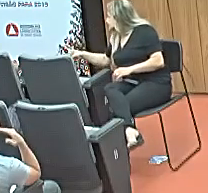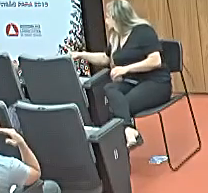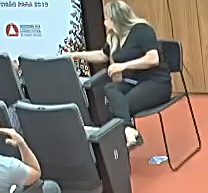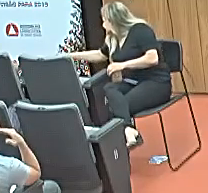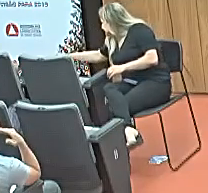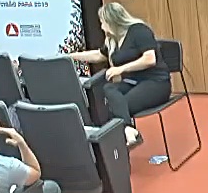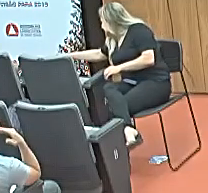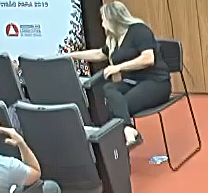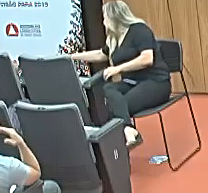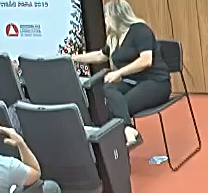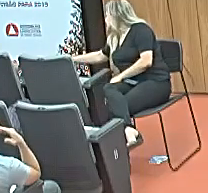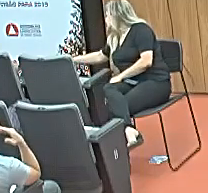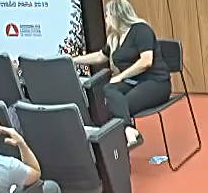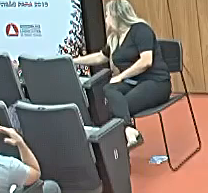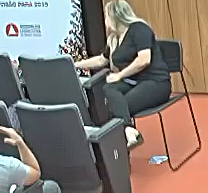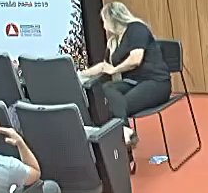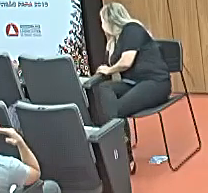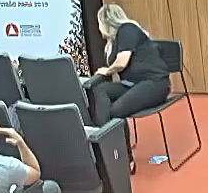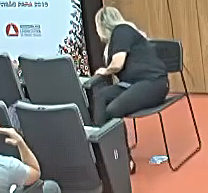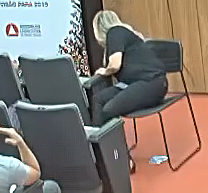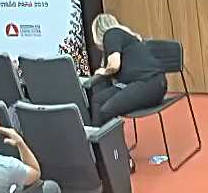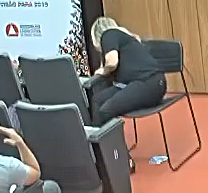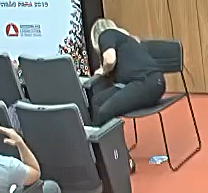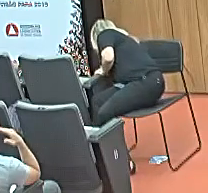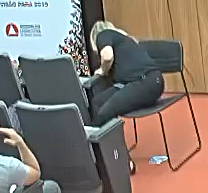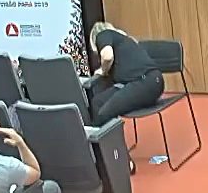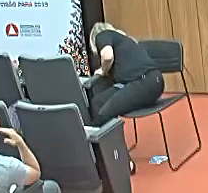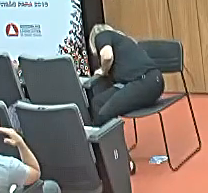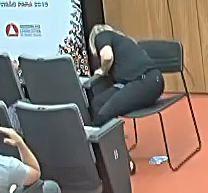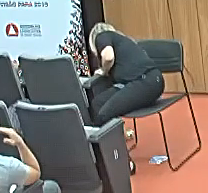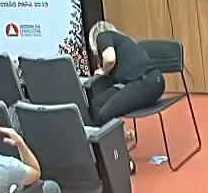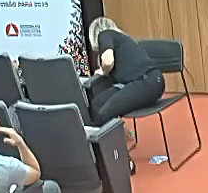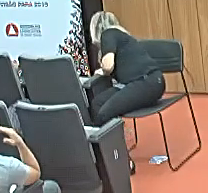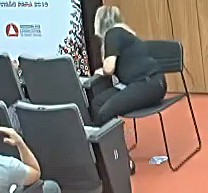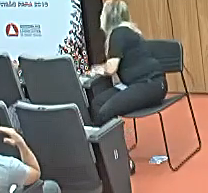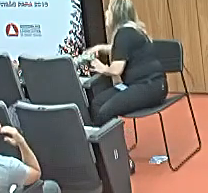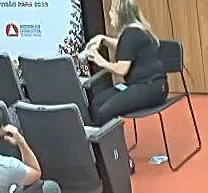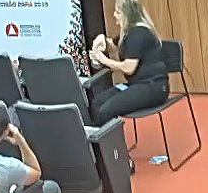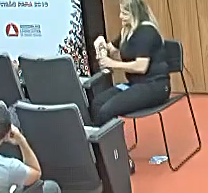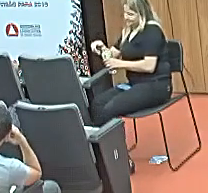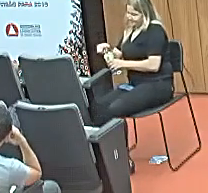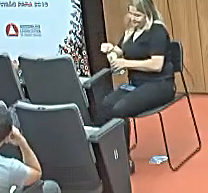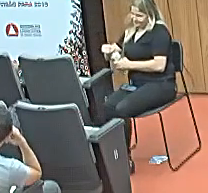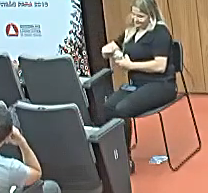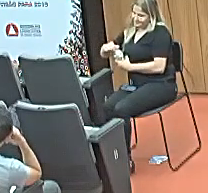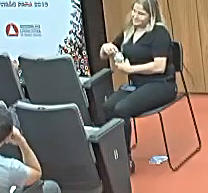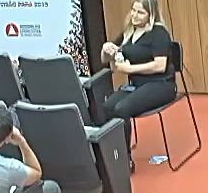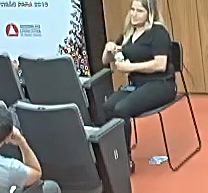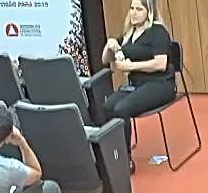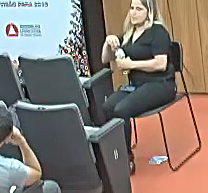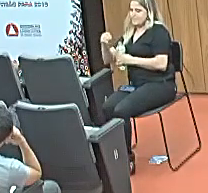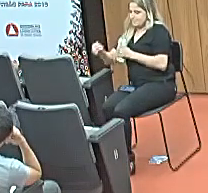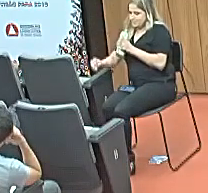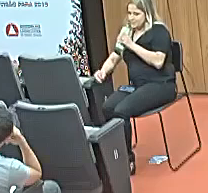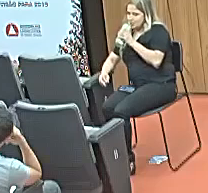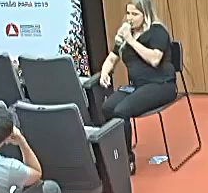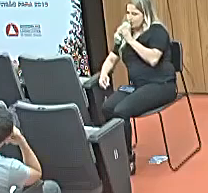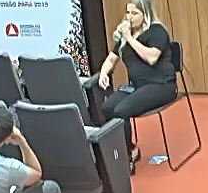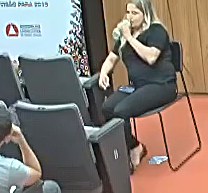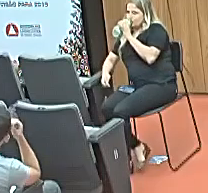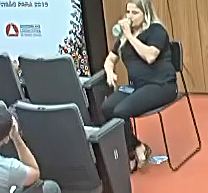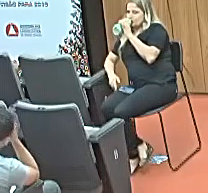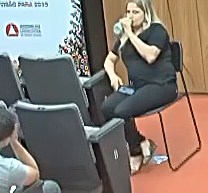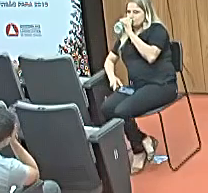reservatórios de médio e pequeno porte ação 4207 tecnologias sociais em infraestrutura hídrica de